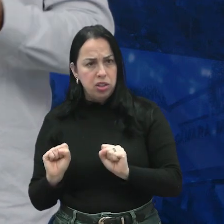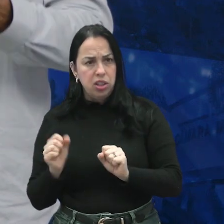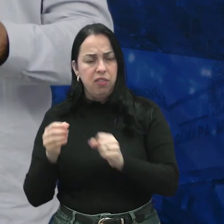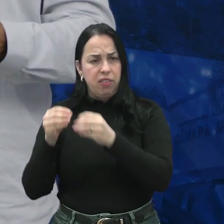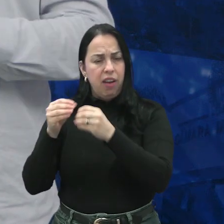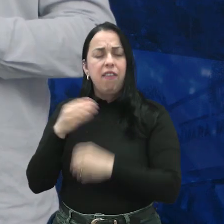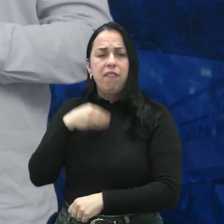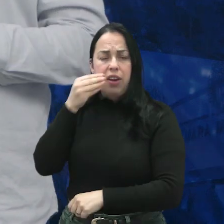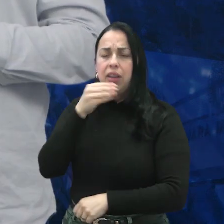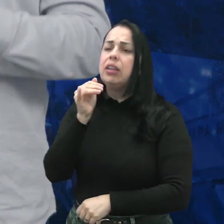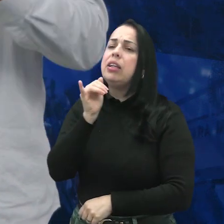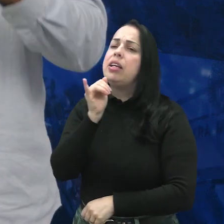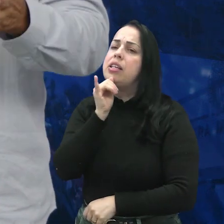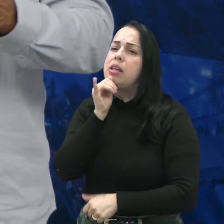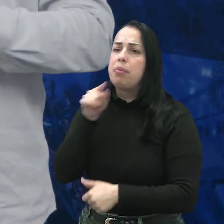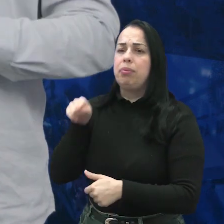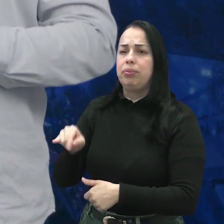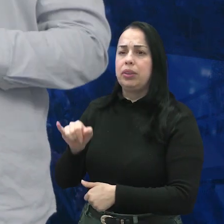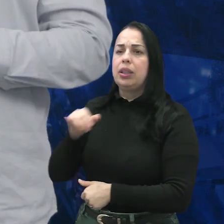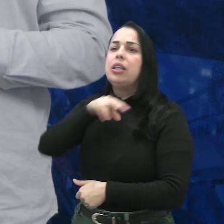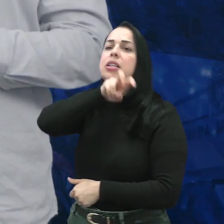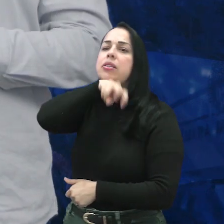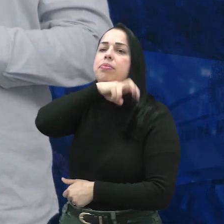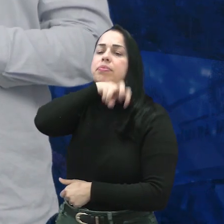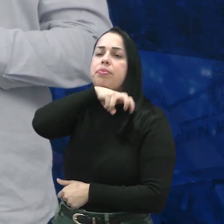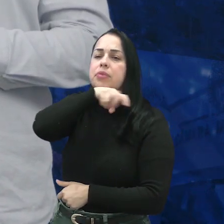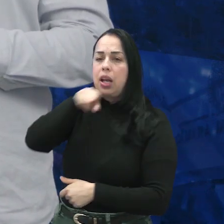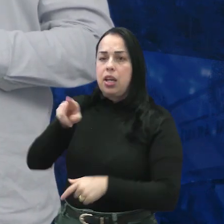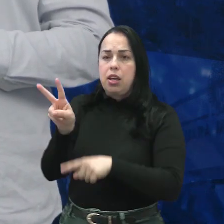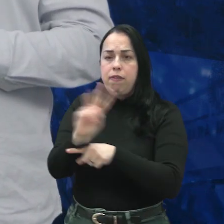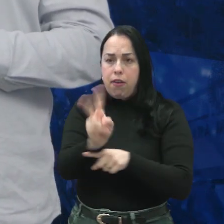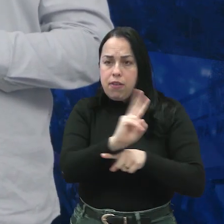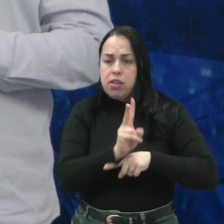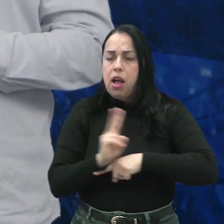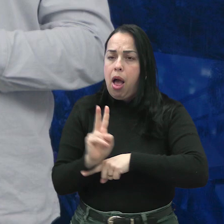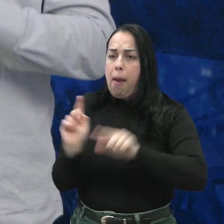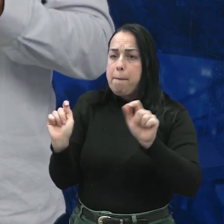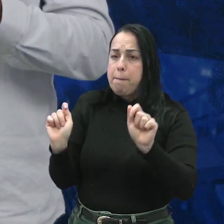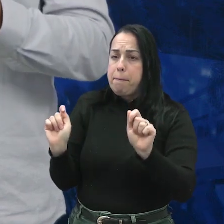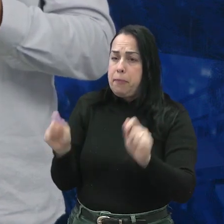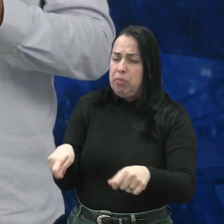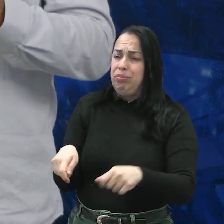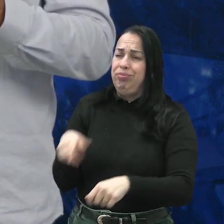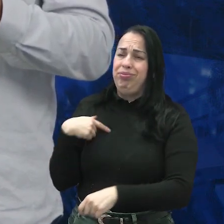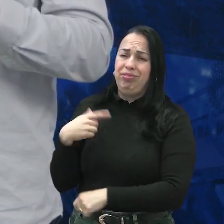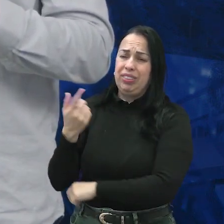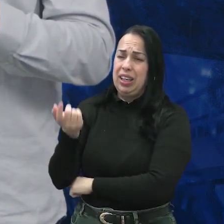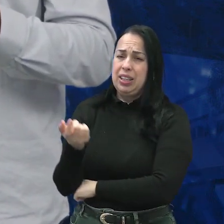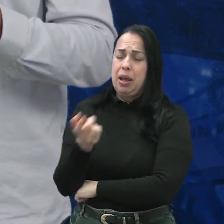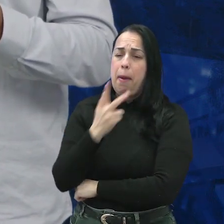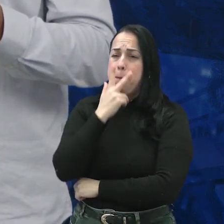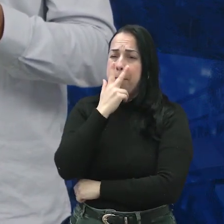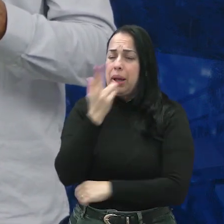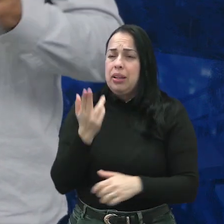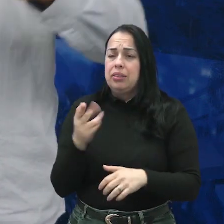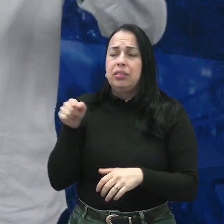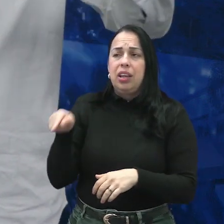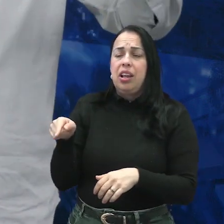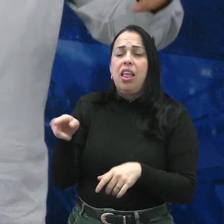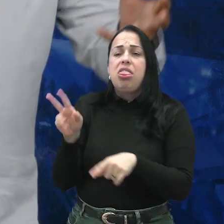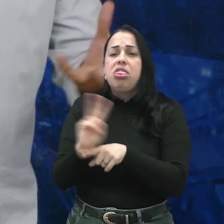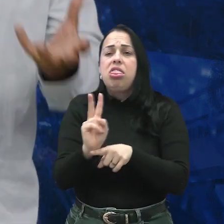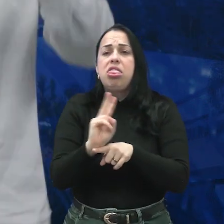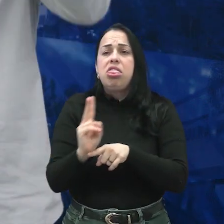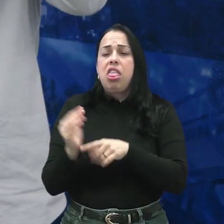No Estado, a CETESB, o IBAMA, que são órgãos de fiscalização, podem perder, ou seja, o Estado enfraquece